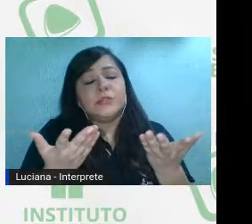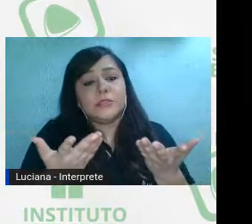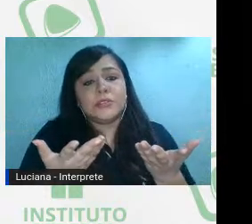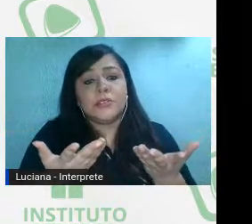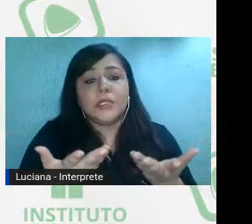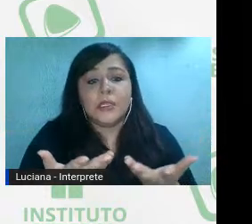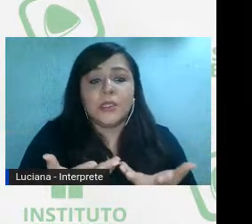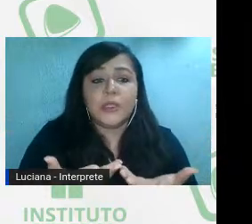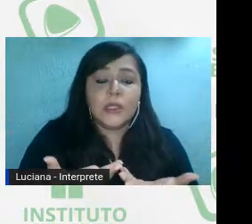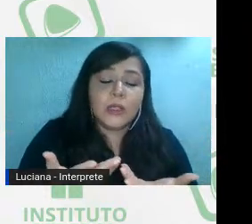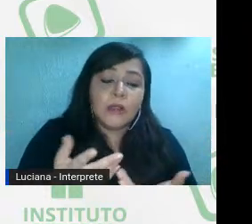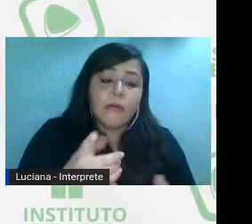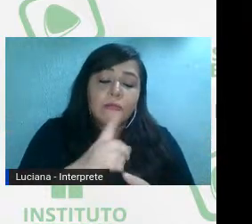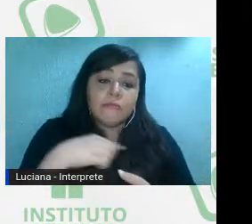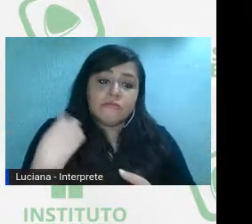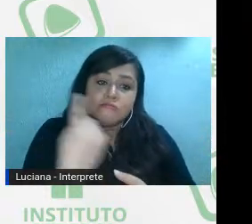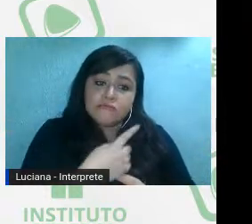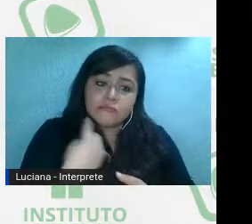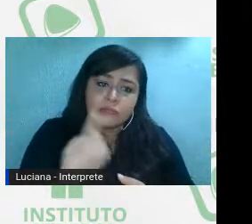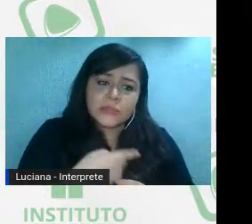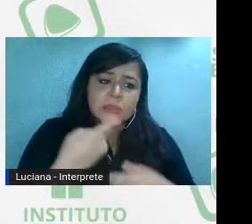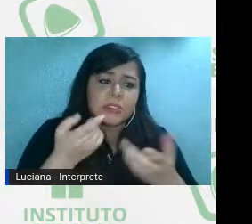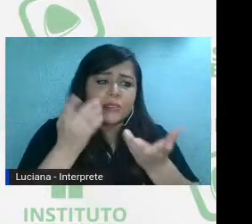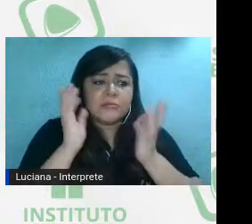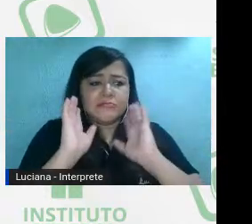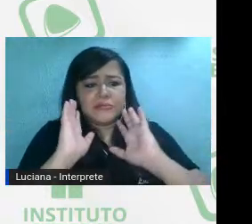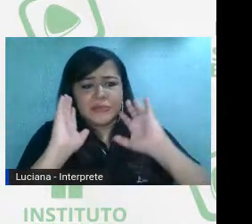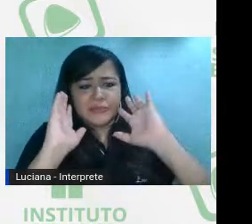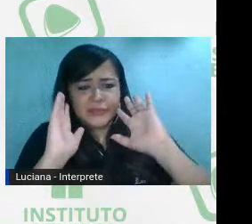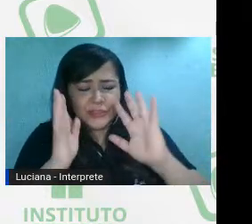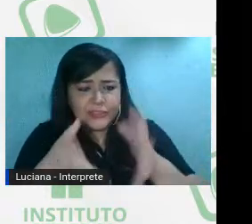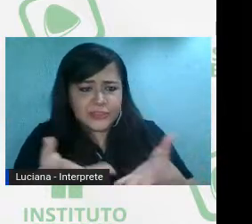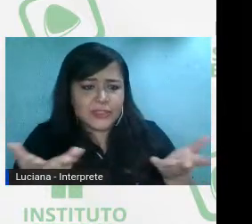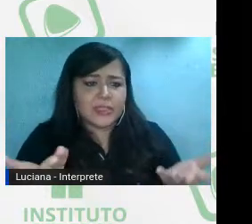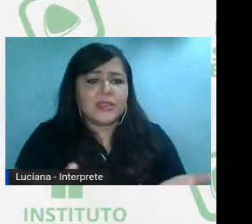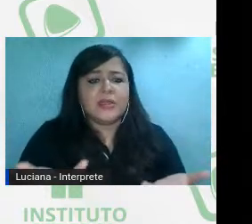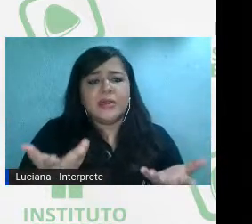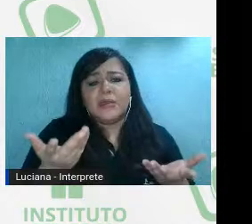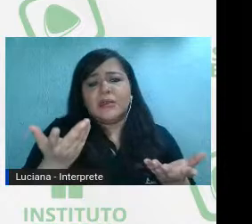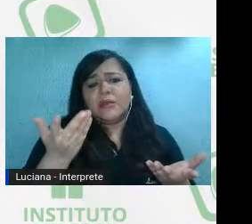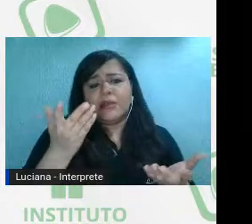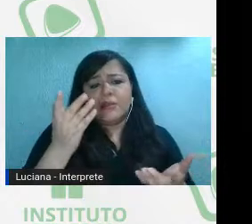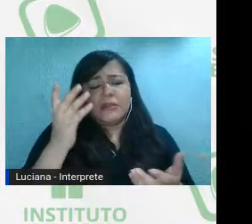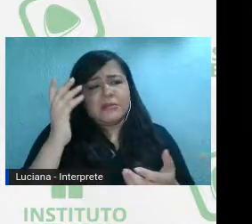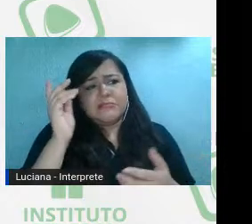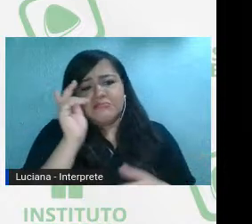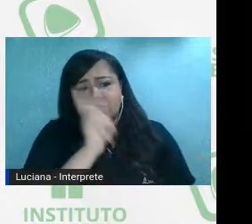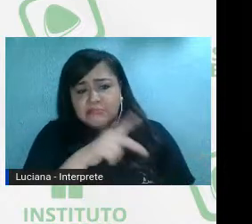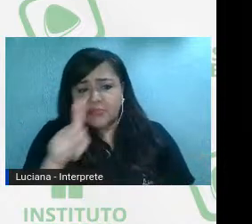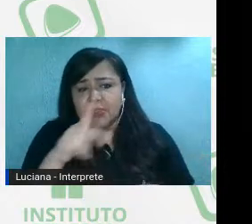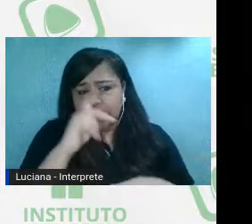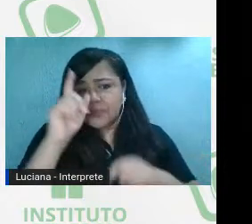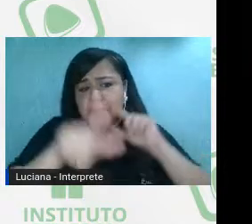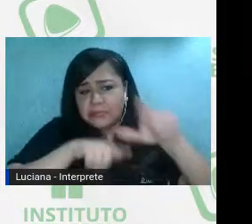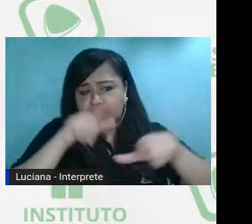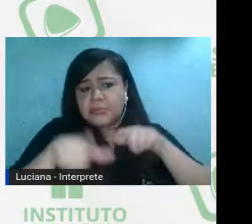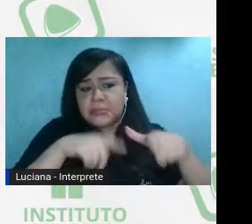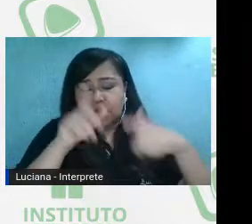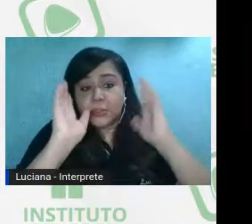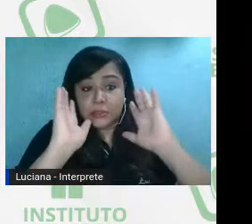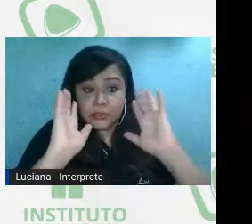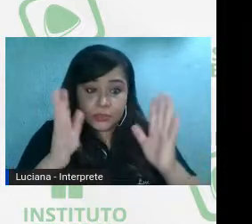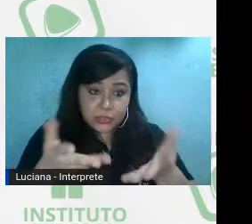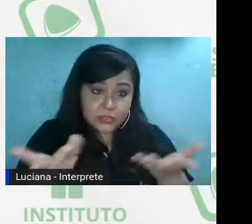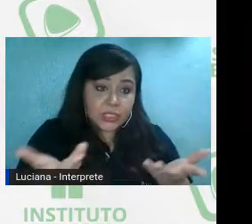que pretendemos ou que já estamos na função de educadores, isso nos traz